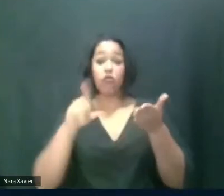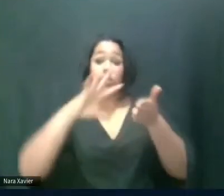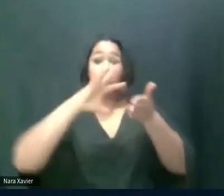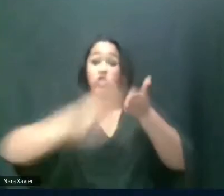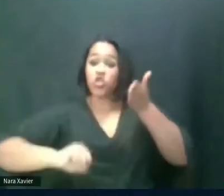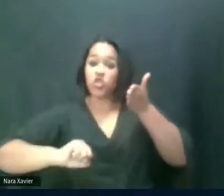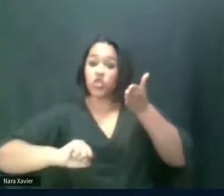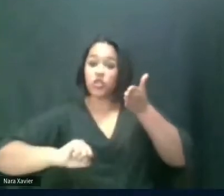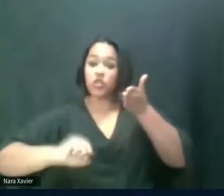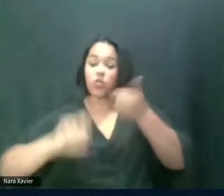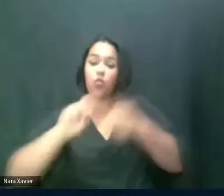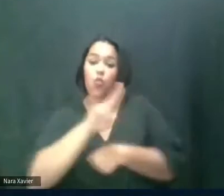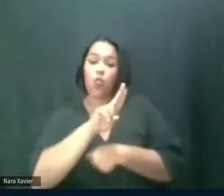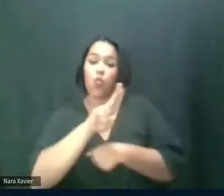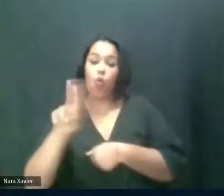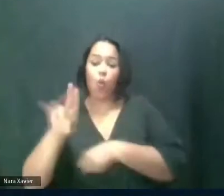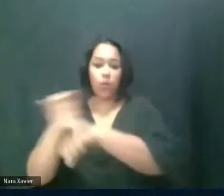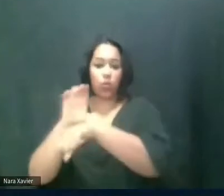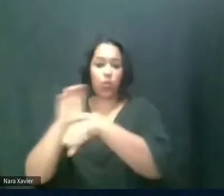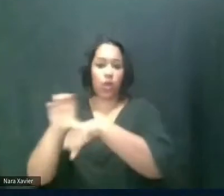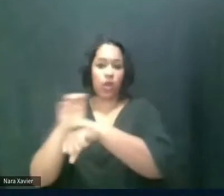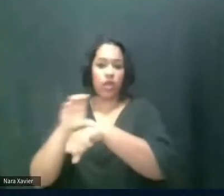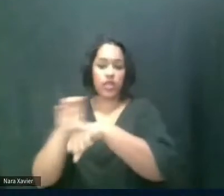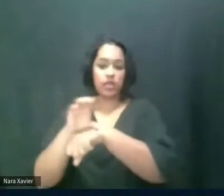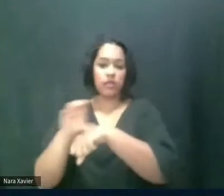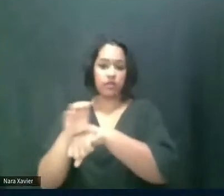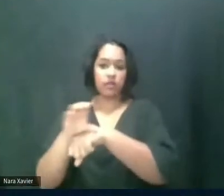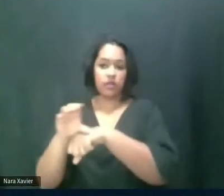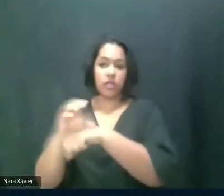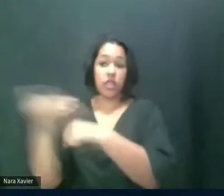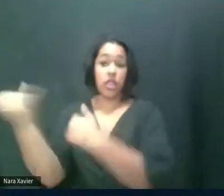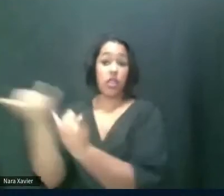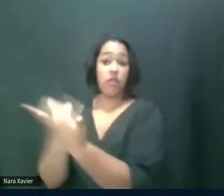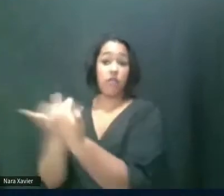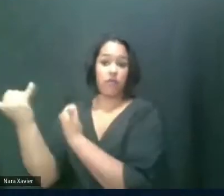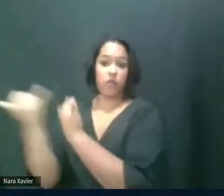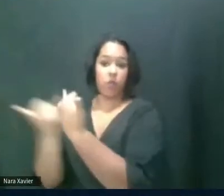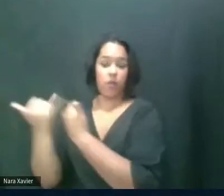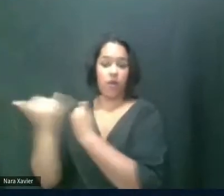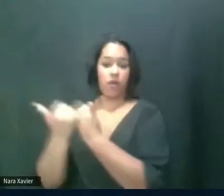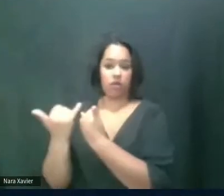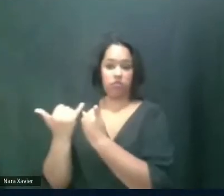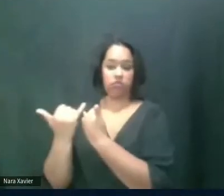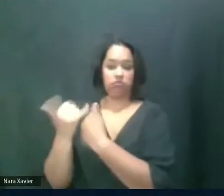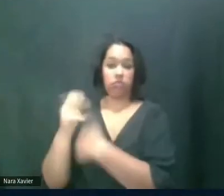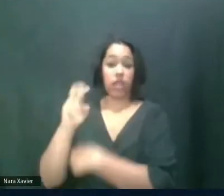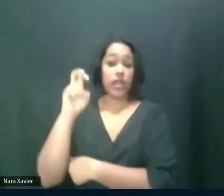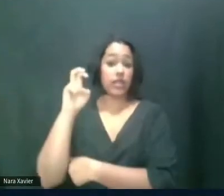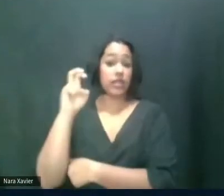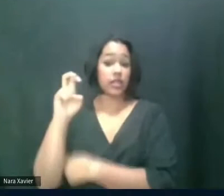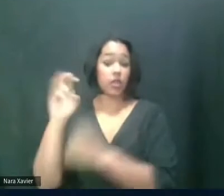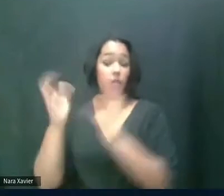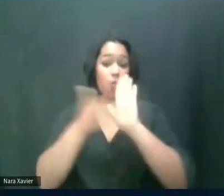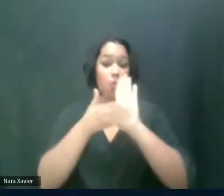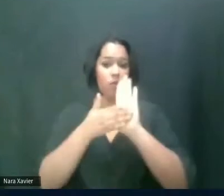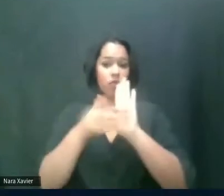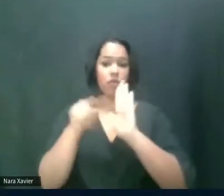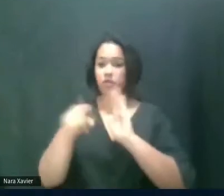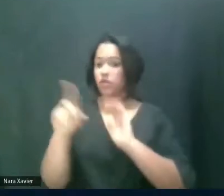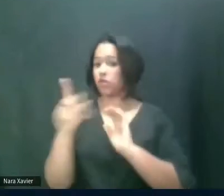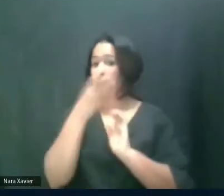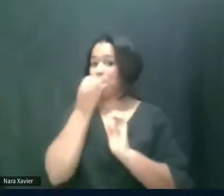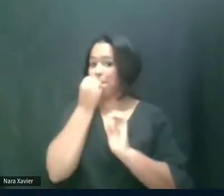dos CAS que ofertaram para você as 5 propostas que você analisou. Você não anuncia quais foram os